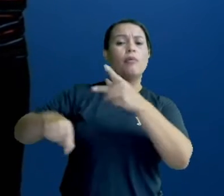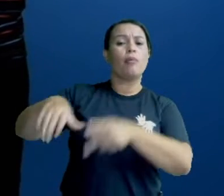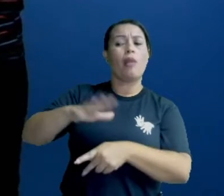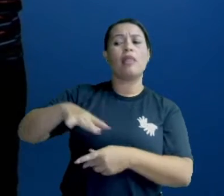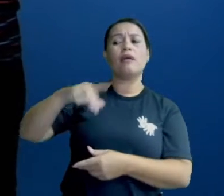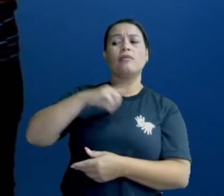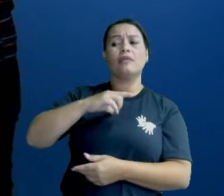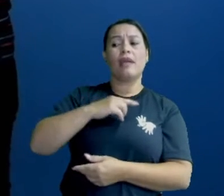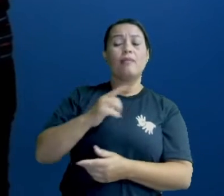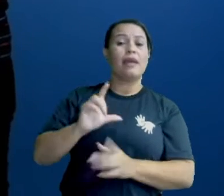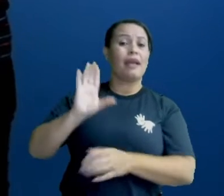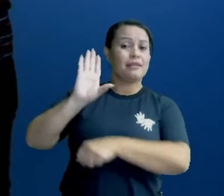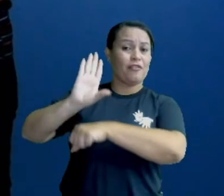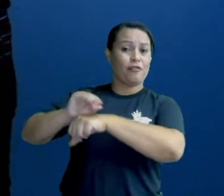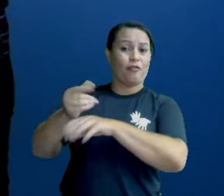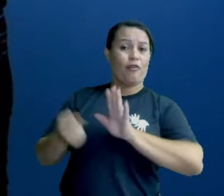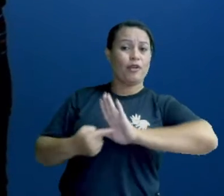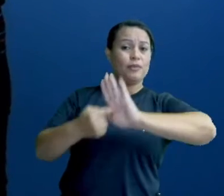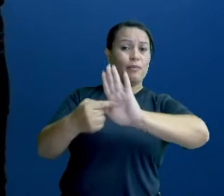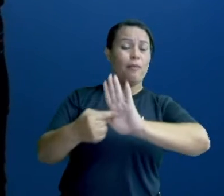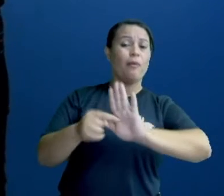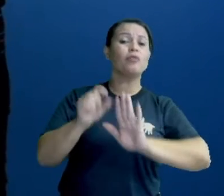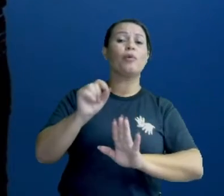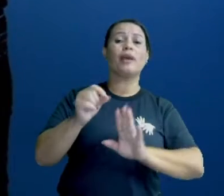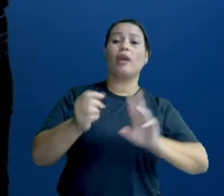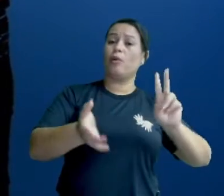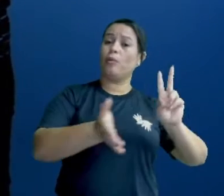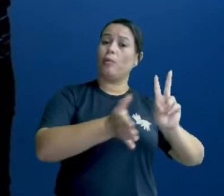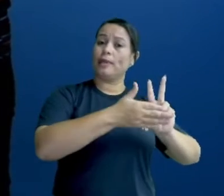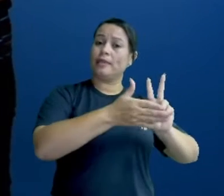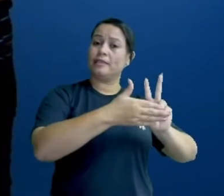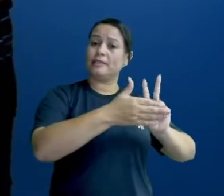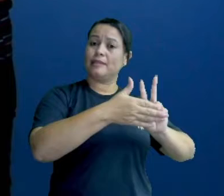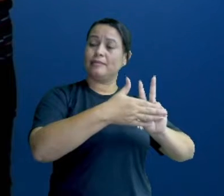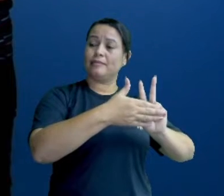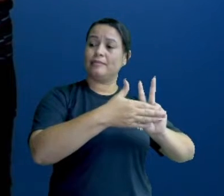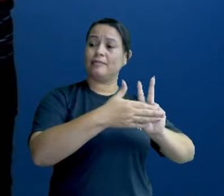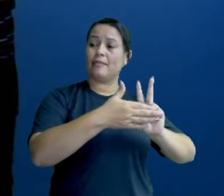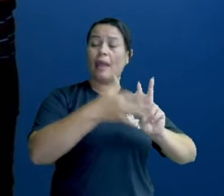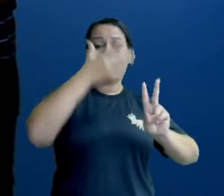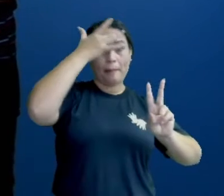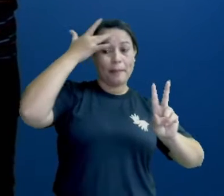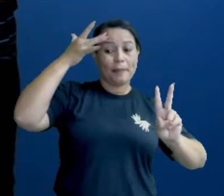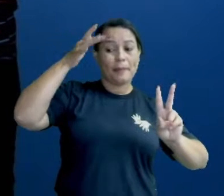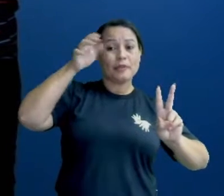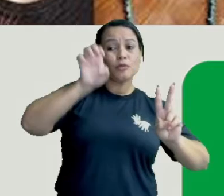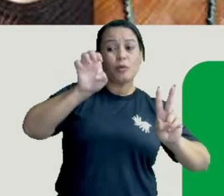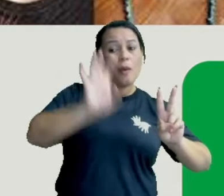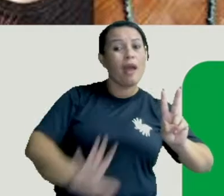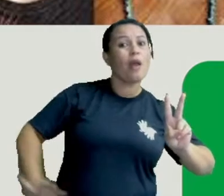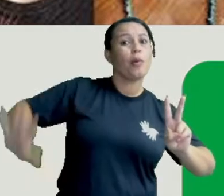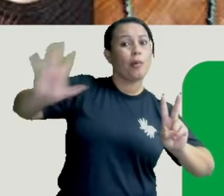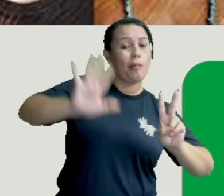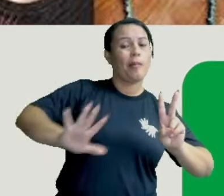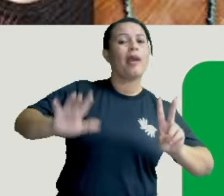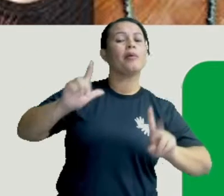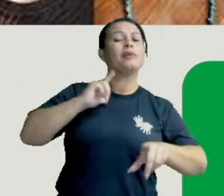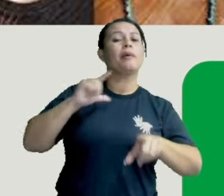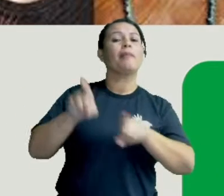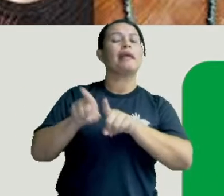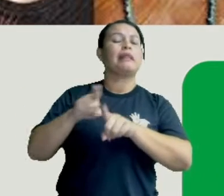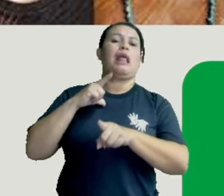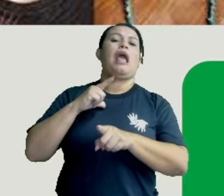né, essa pegada que eu acabei de mencionar, o indígena, tá? O europeu, que, assim, de um modo geral, se a gente for